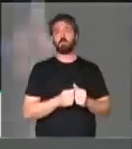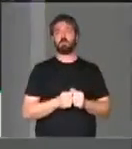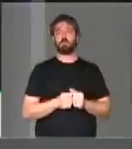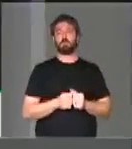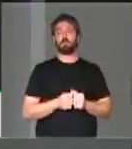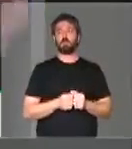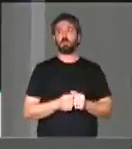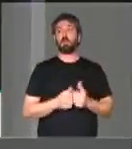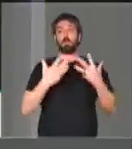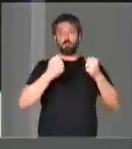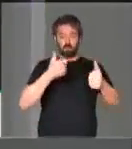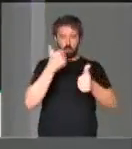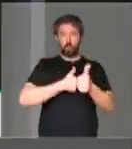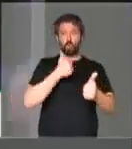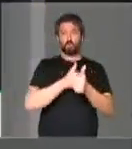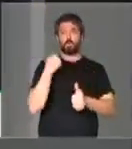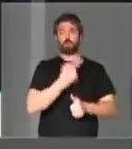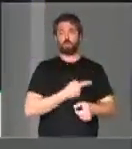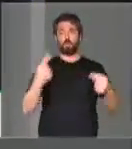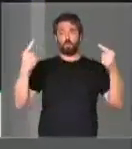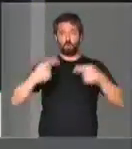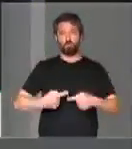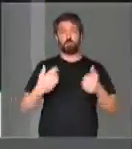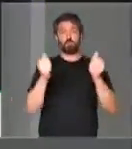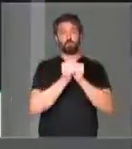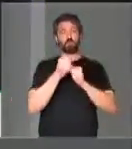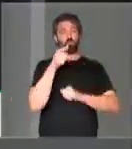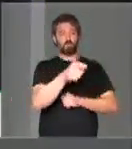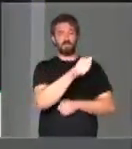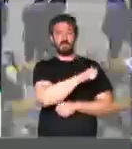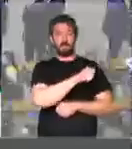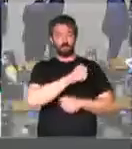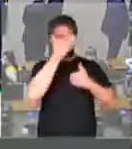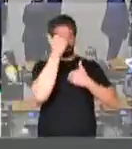ao povo brasileiro. Vamos à luta, nós da oposição estaremos com vocês. Obrigado, presidente.